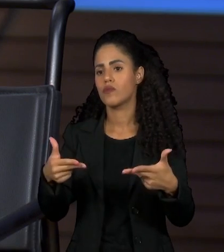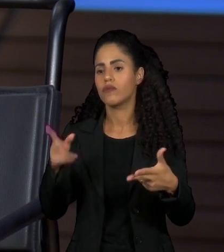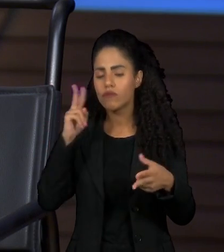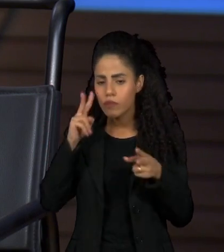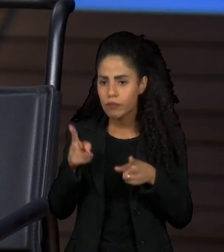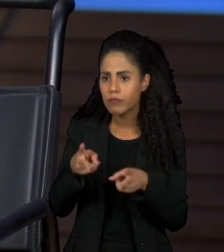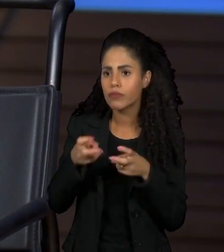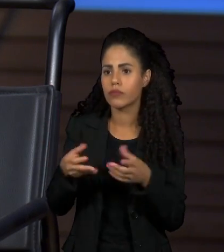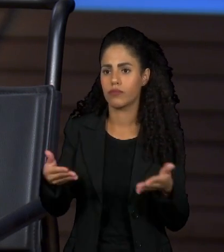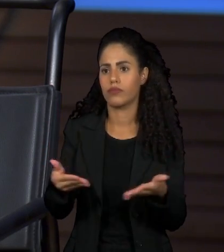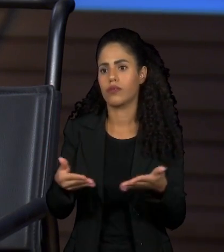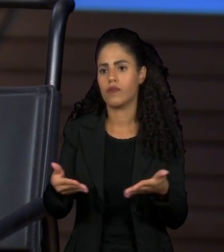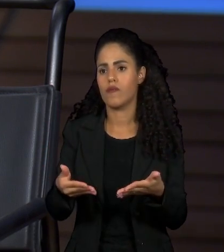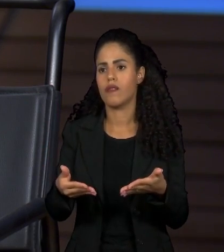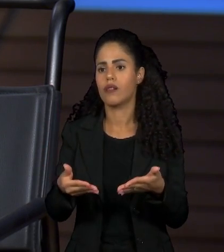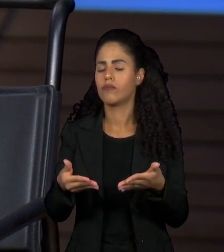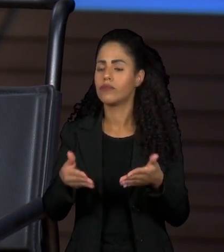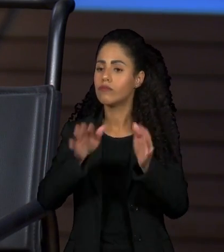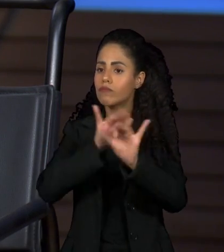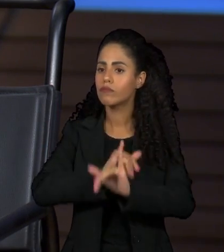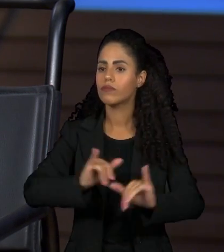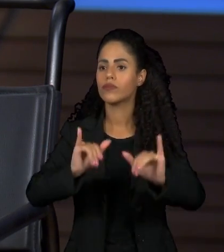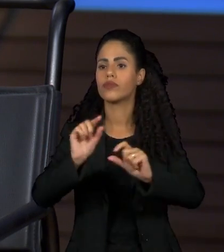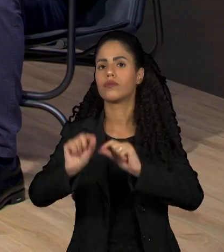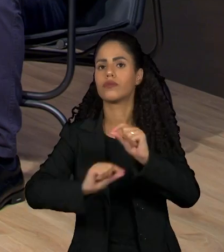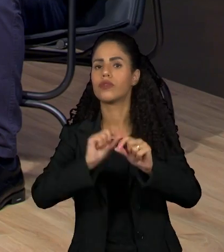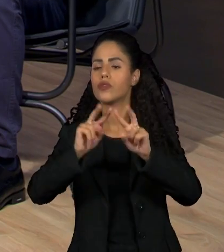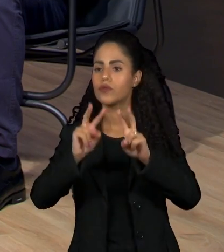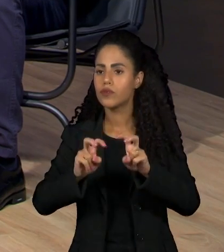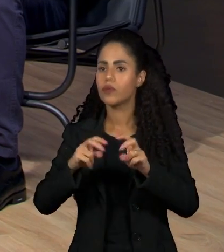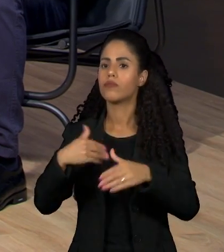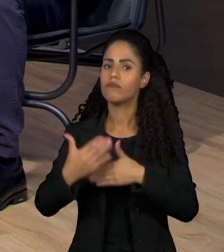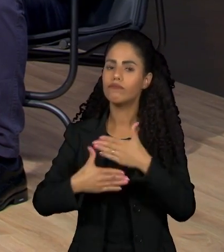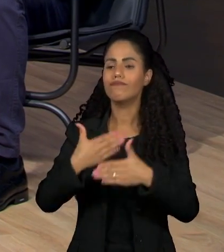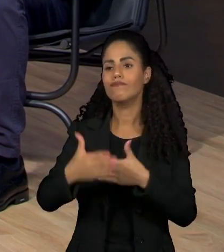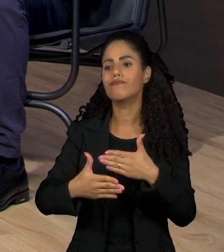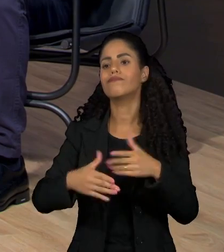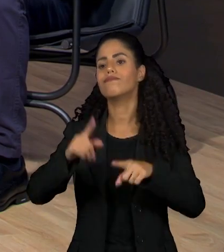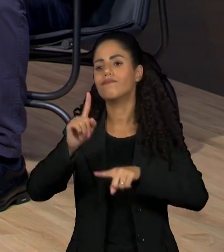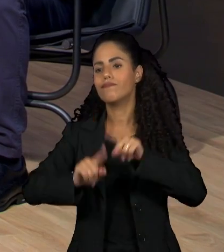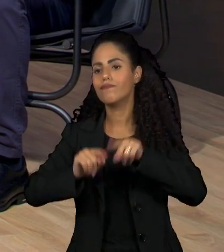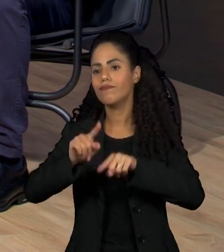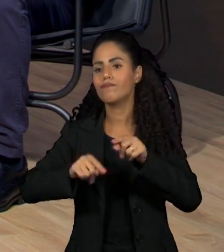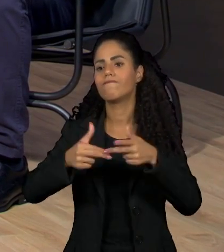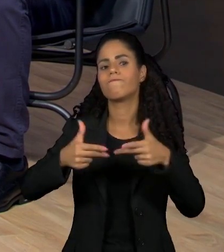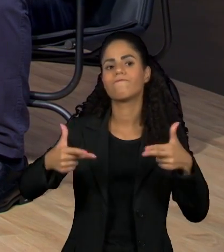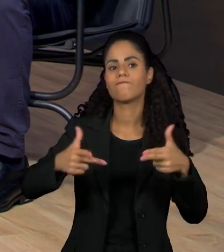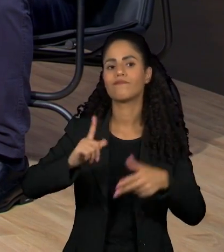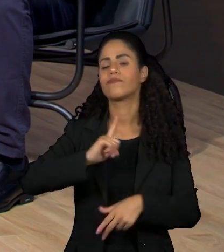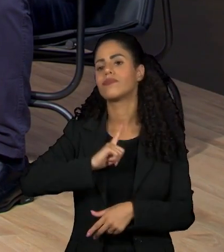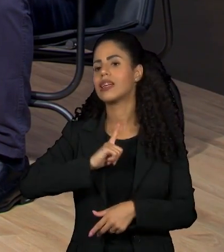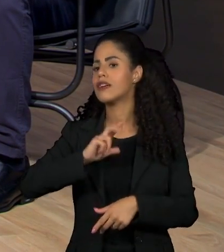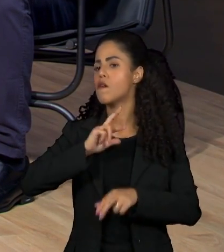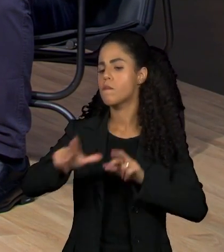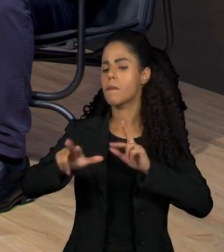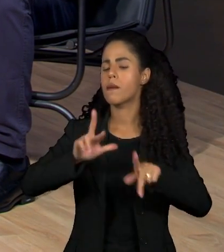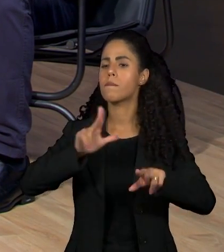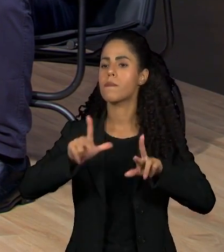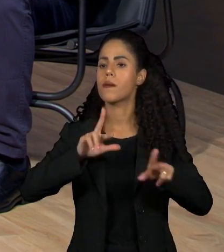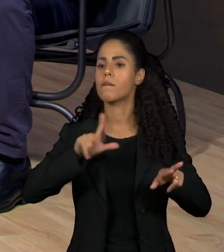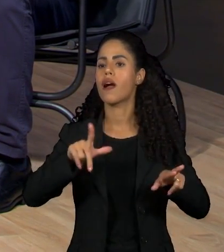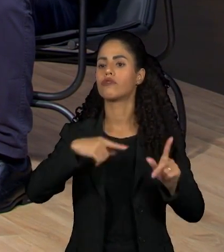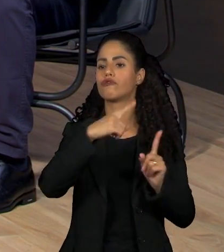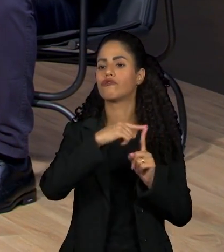gostaria de estar. A logística reversa também, a gente tem cada vez mais produtos, a gente tem produtos cada vez mais diferentes, cada vez